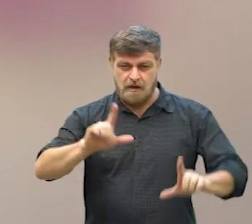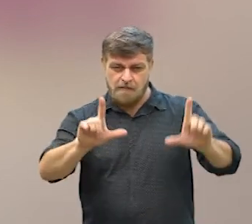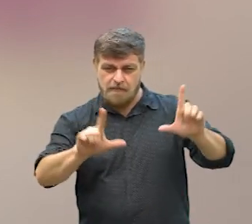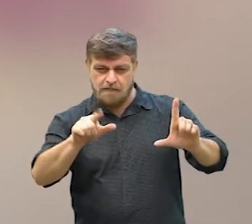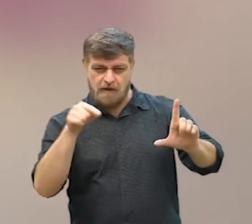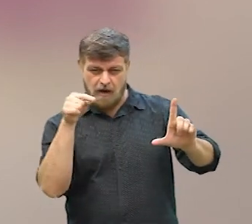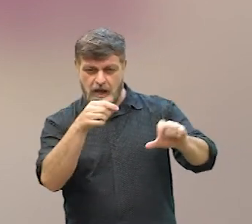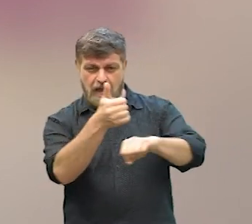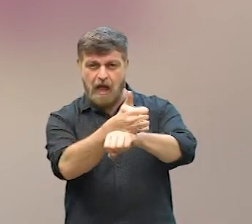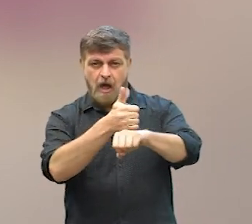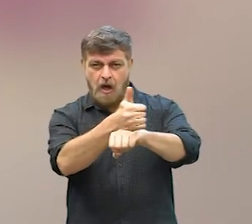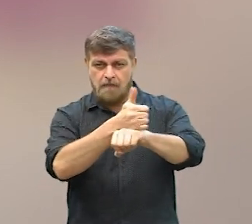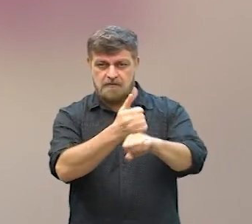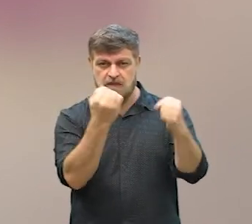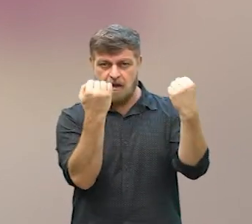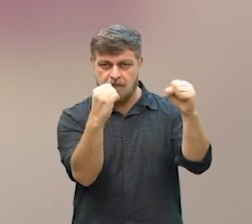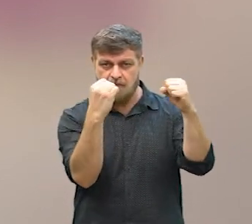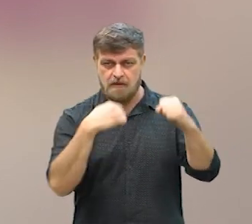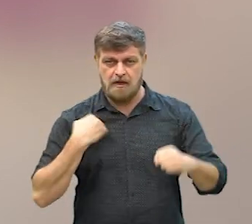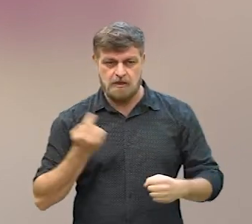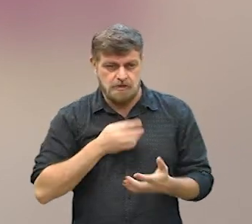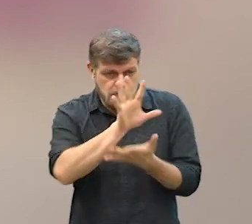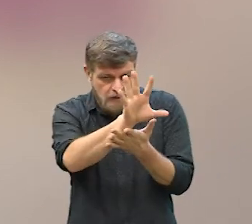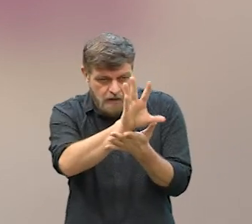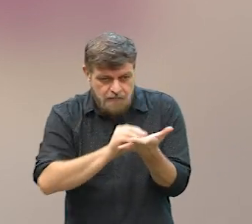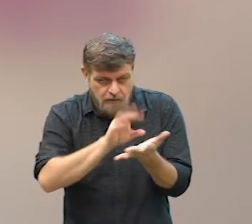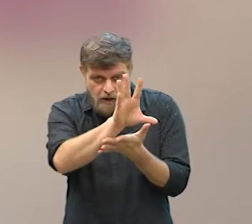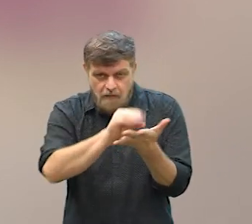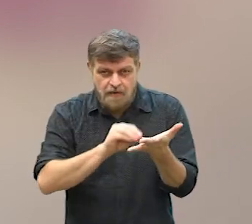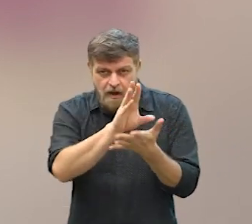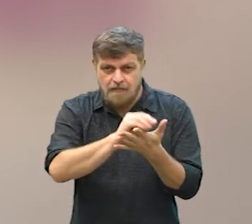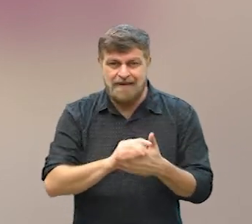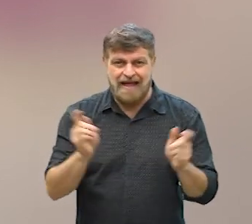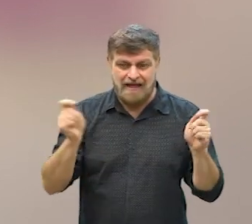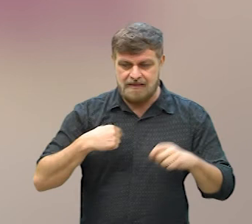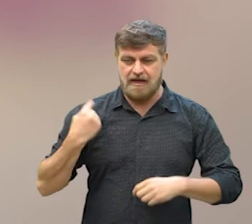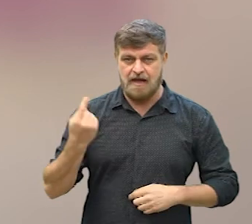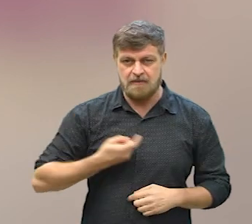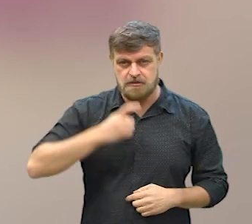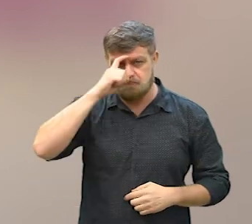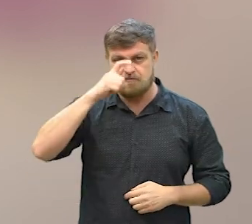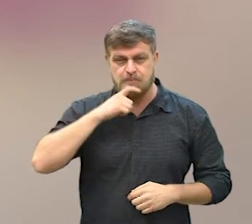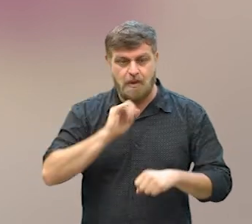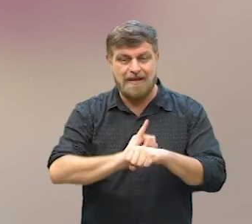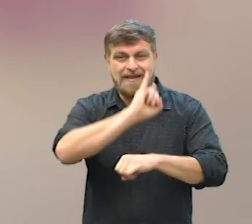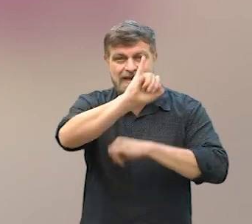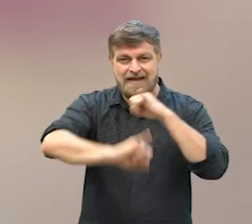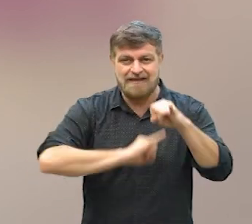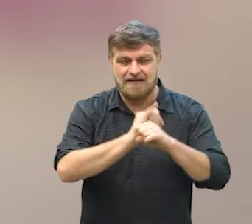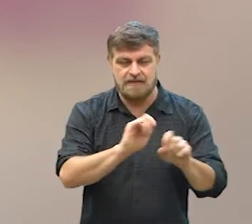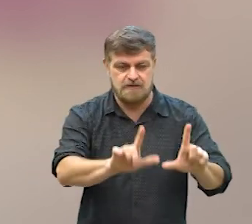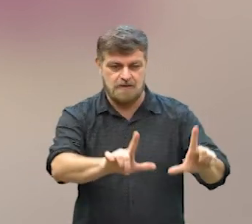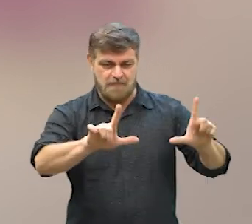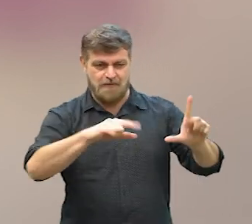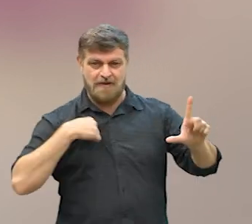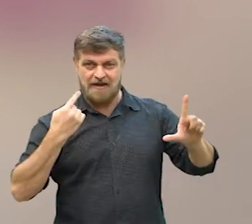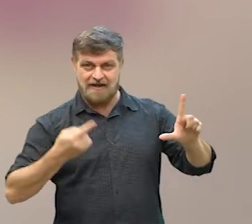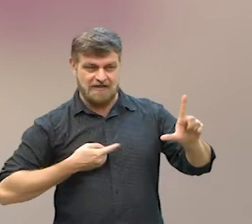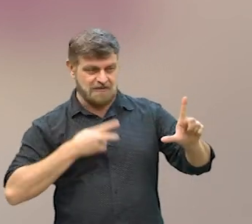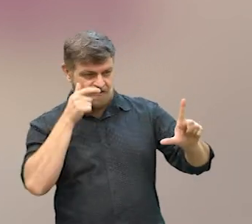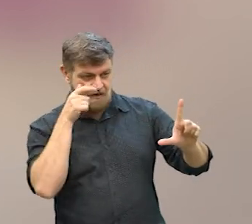assistir aqueles educadores físicos que hoje traz para a gente tranquilamente pela internet, alguns movimentos que